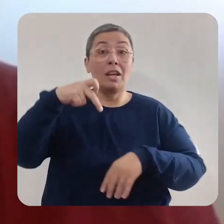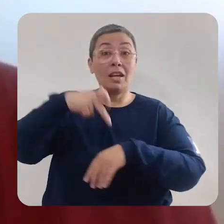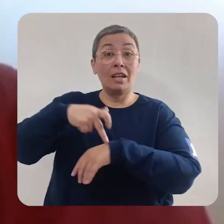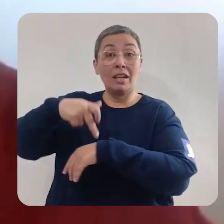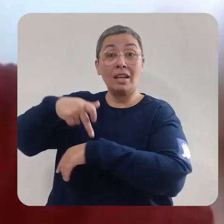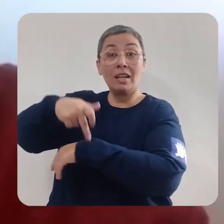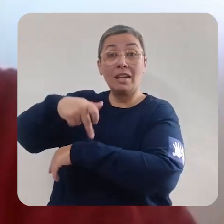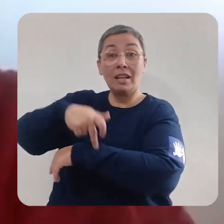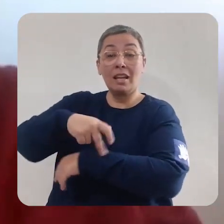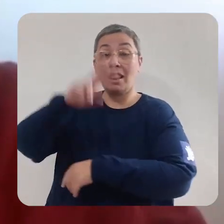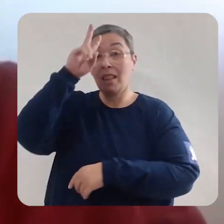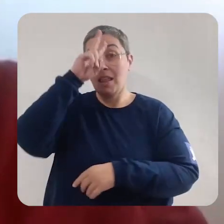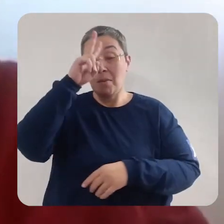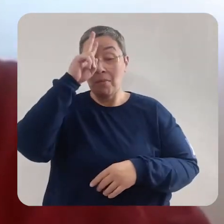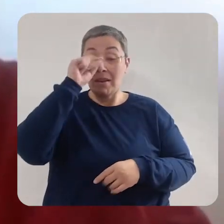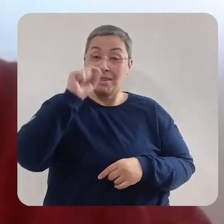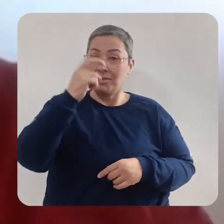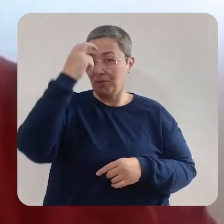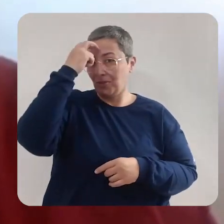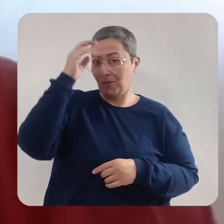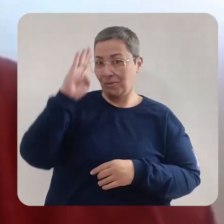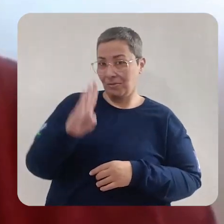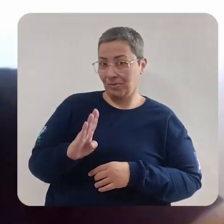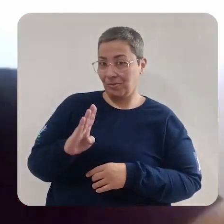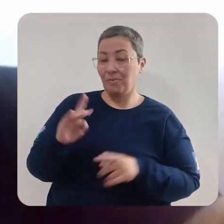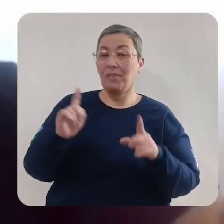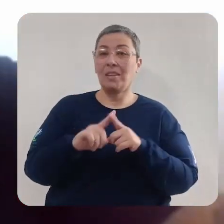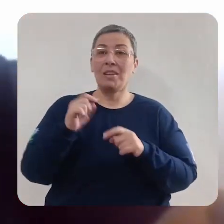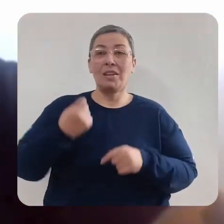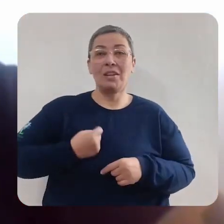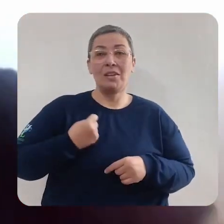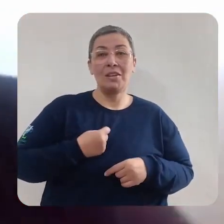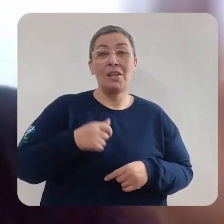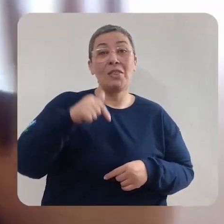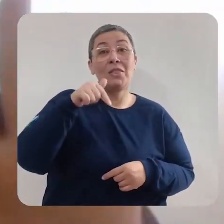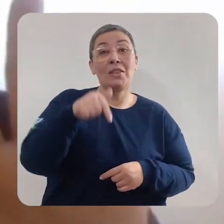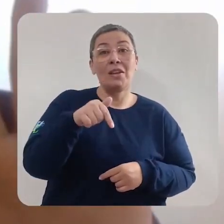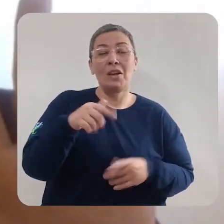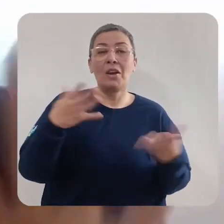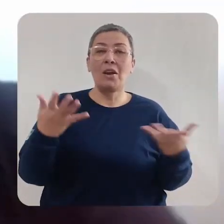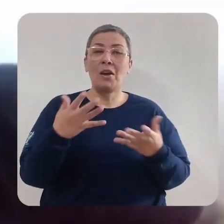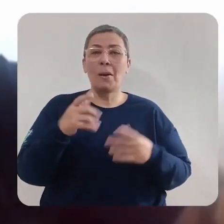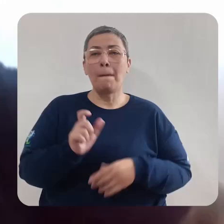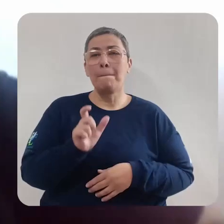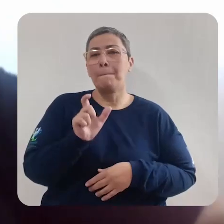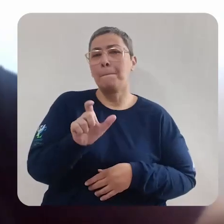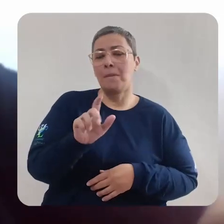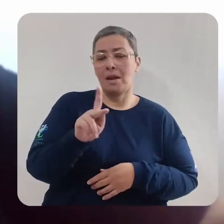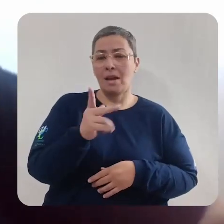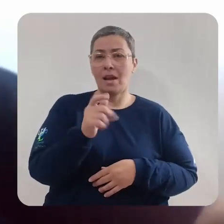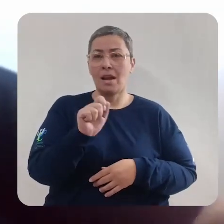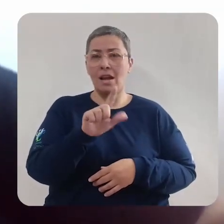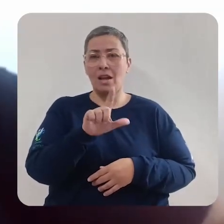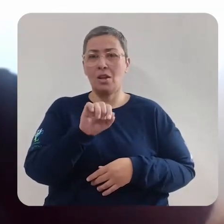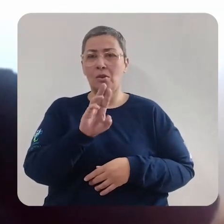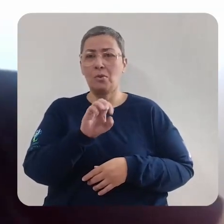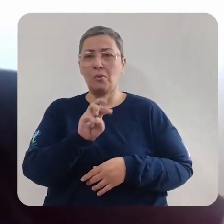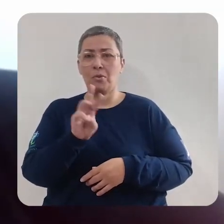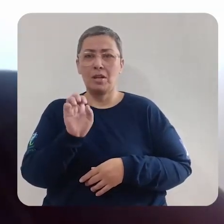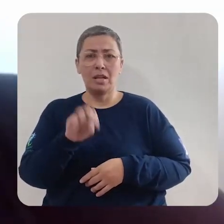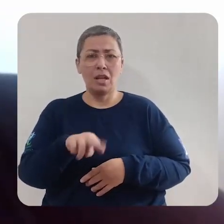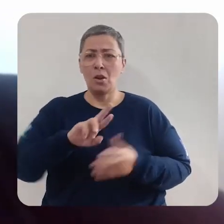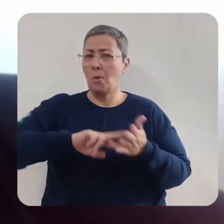do Saci, para a gente lembrar da nossa cultura nacional. Number 7. A palavra